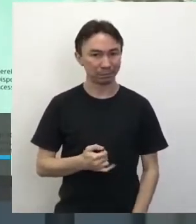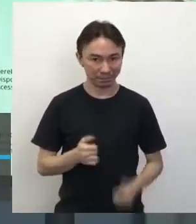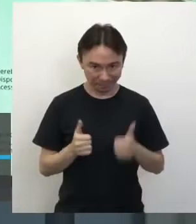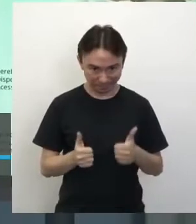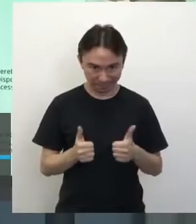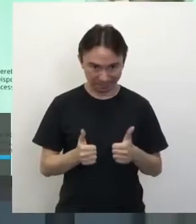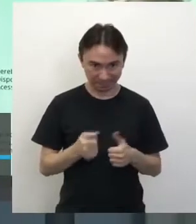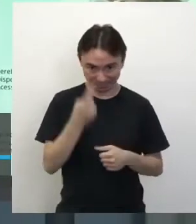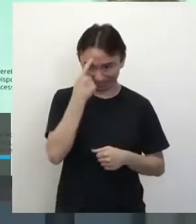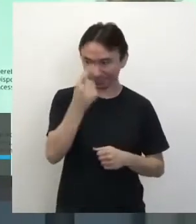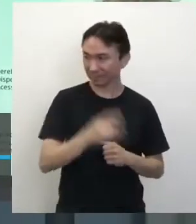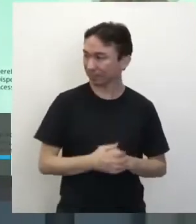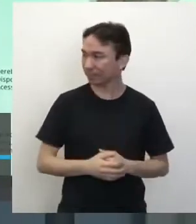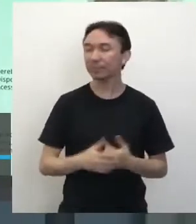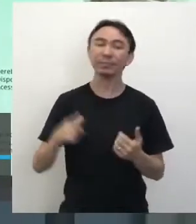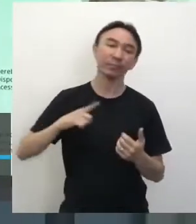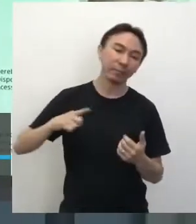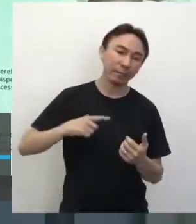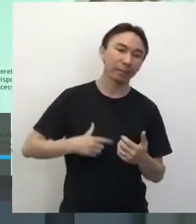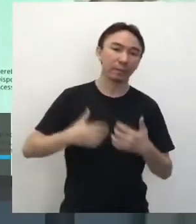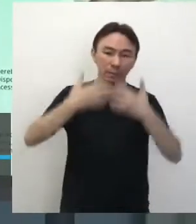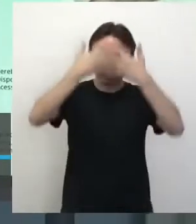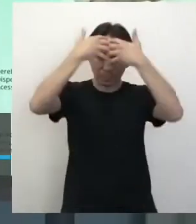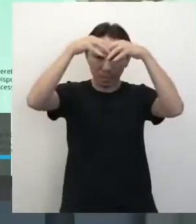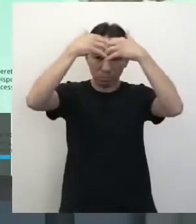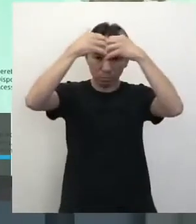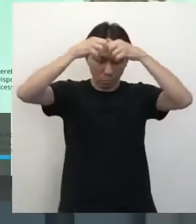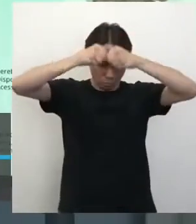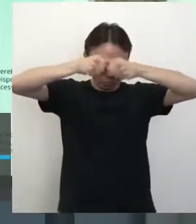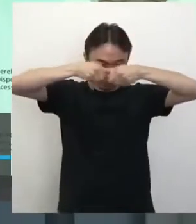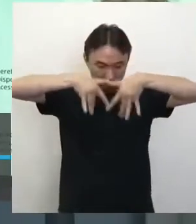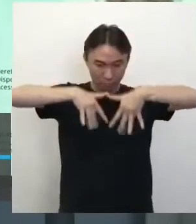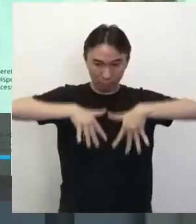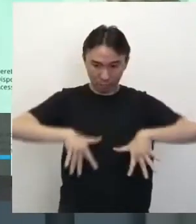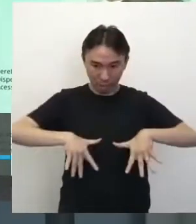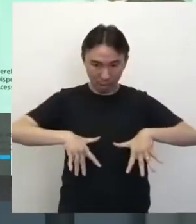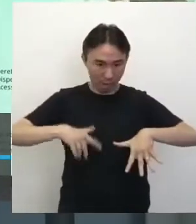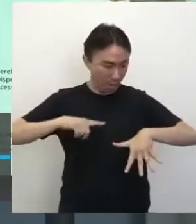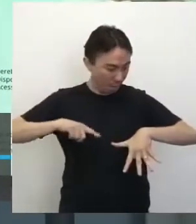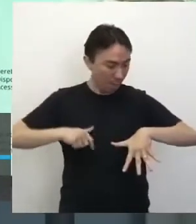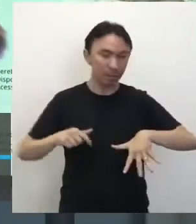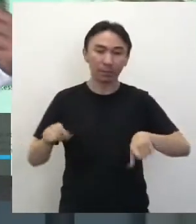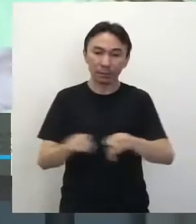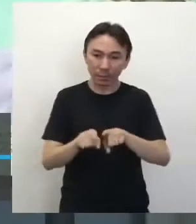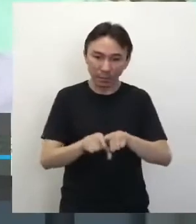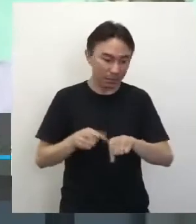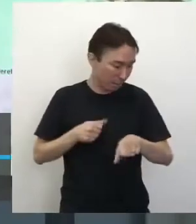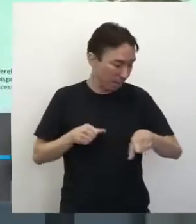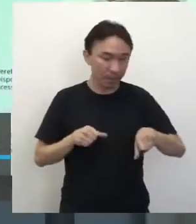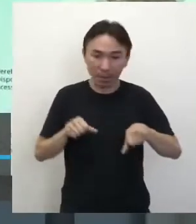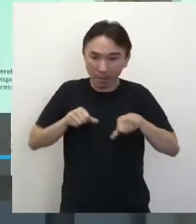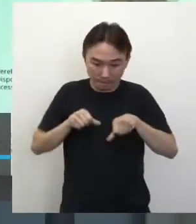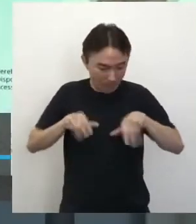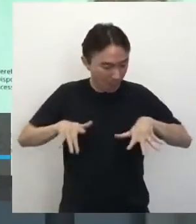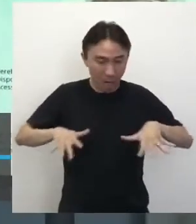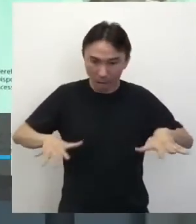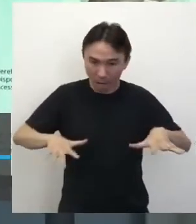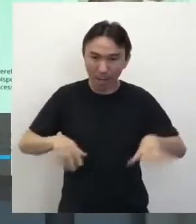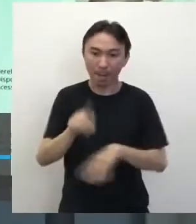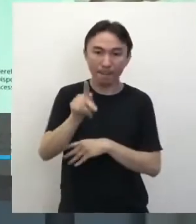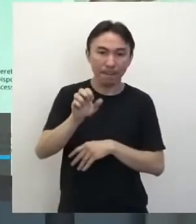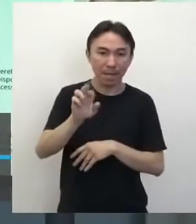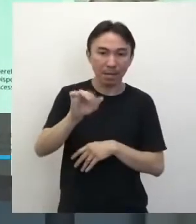ó, sistema nervoso central, centro do corpo. Sistema nervoso periférico é que sai, né, do centro e vai